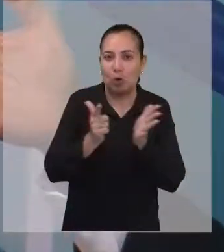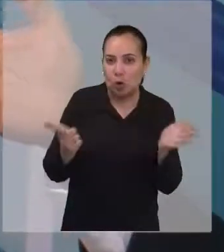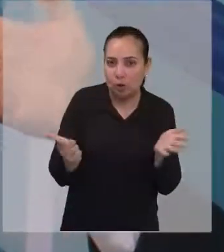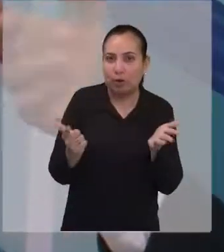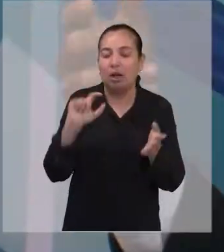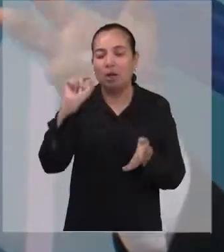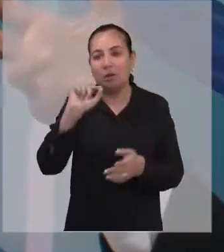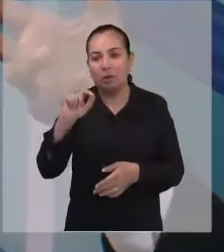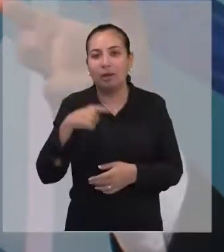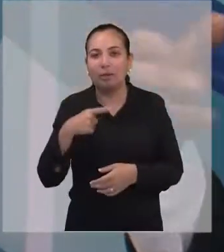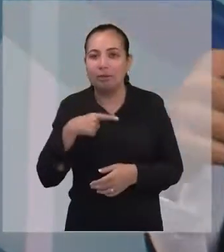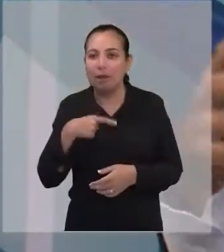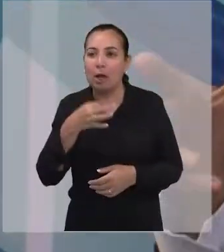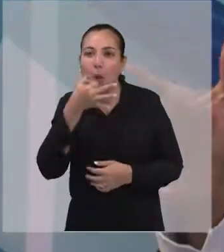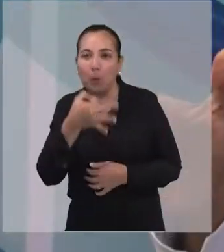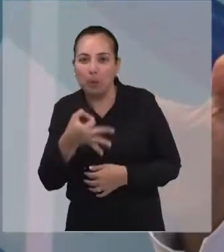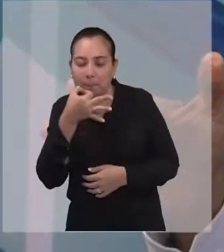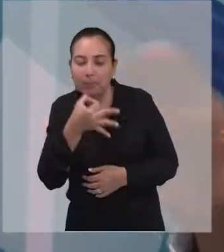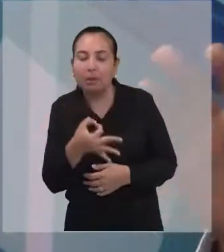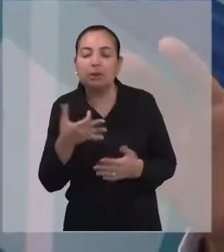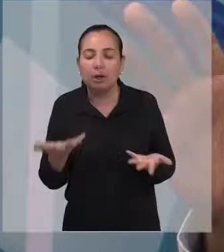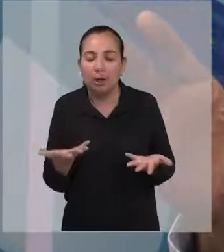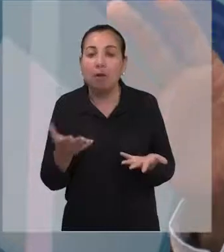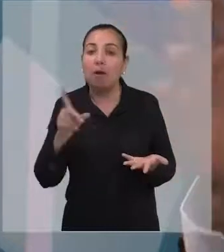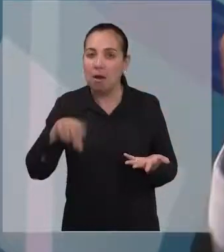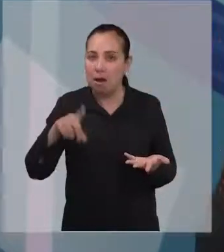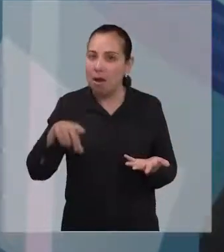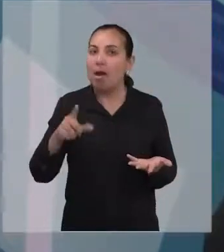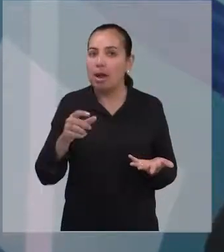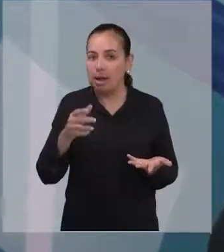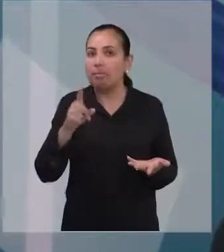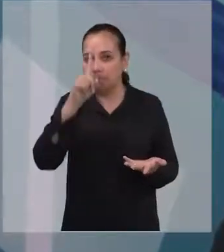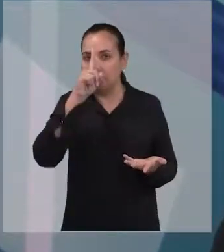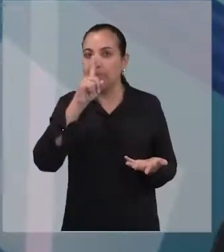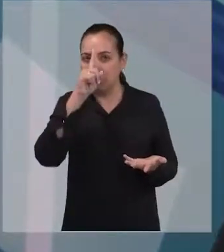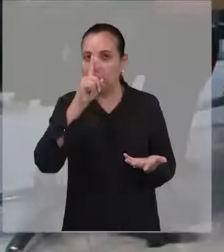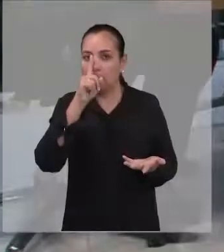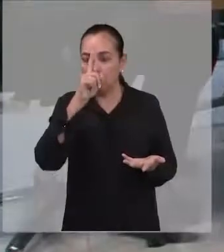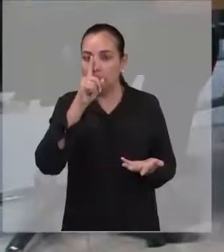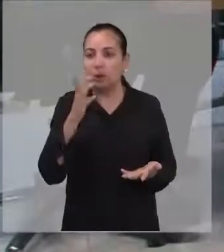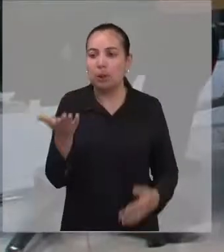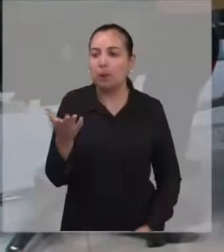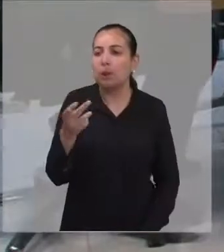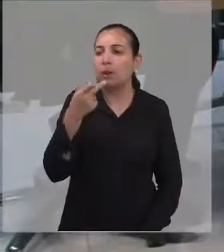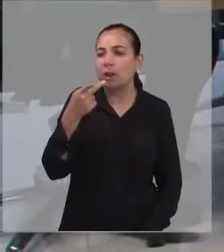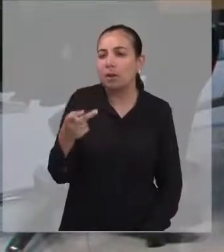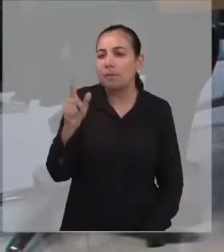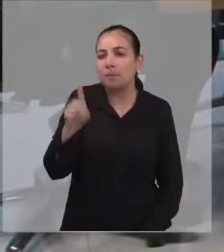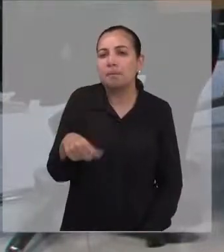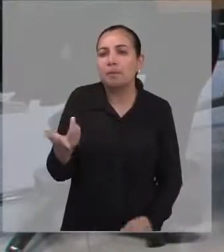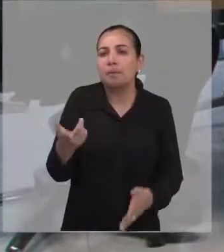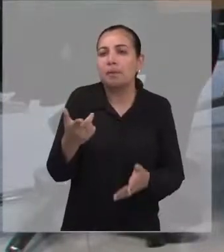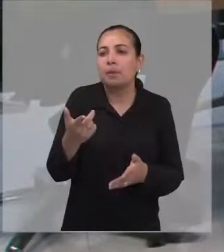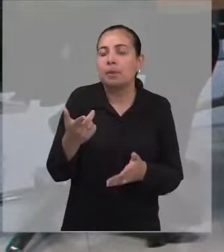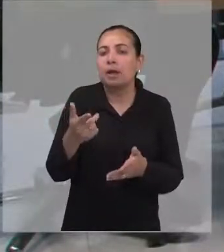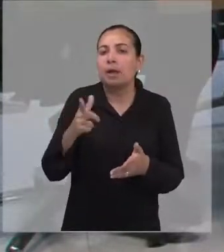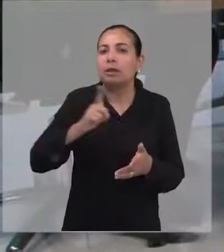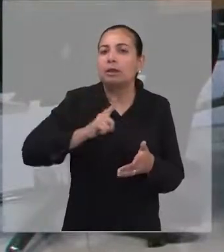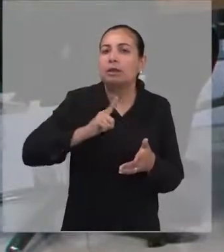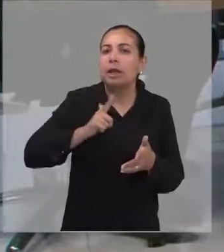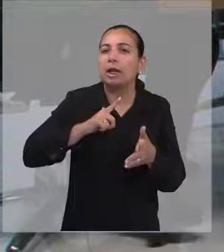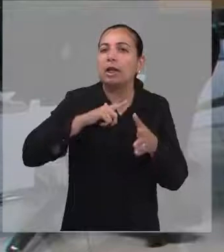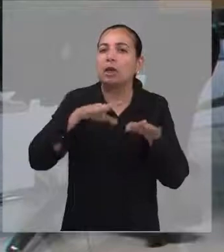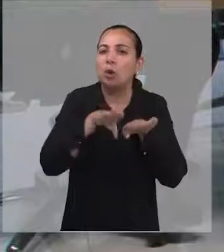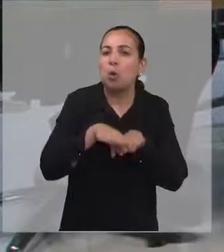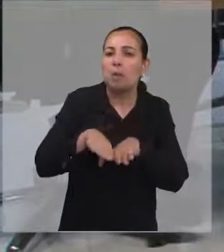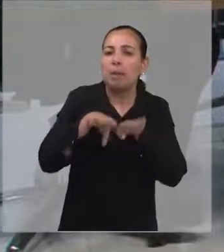Comentar a matéria editada e, portanto, descontextualizada é uma coisa perigosa. A isso dar-se o nome de fragmentação, que é um